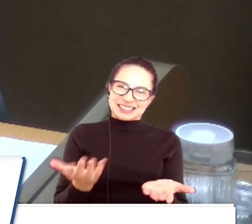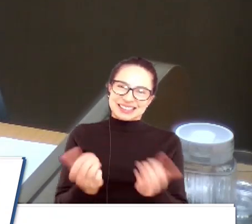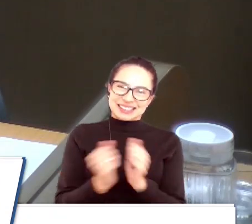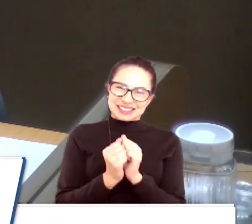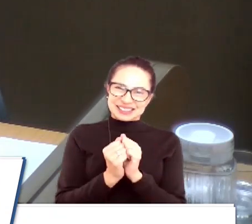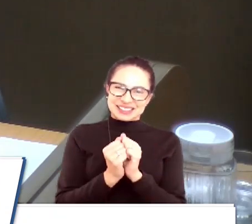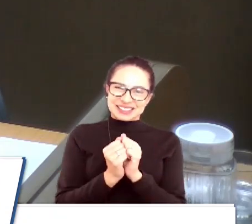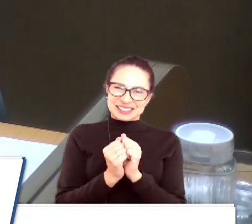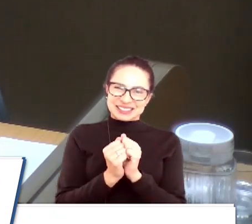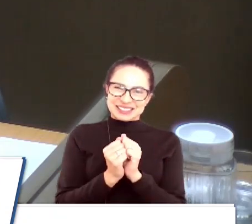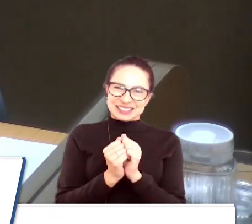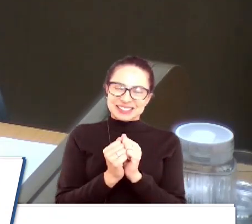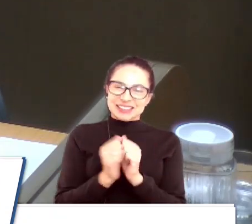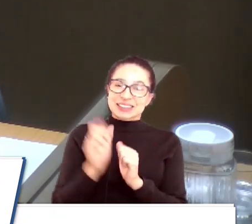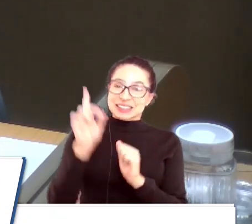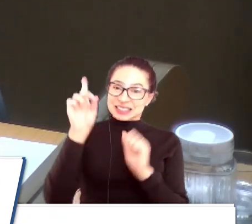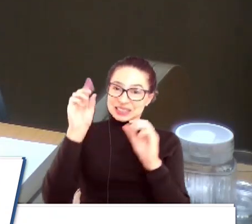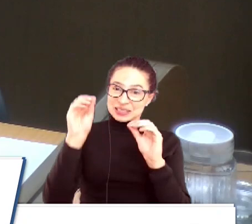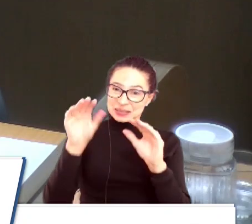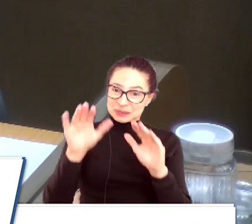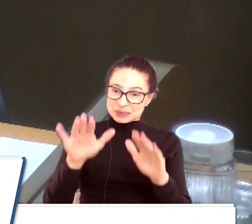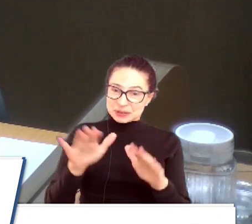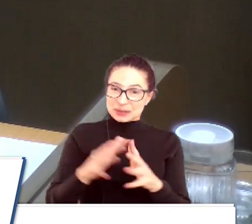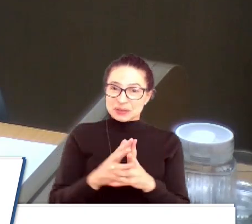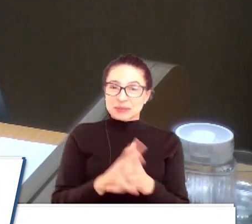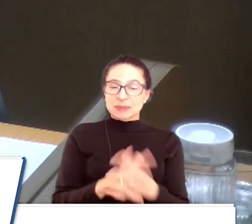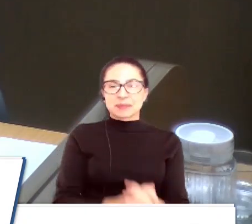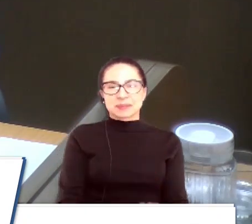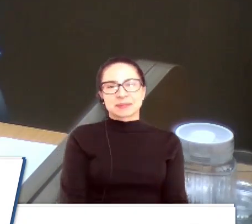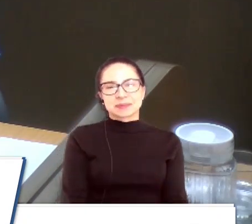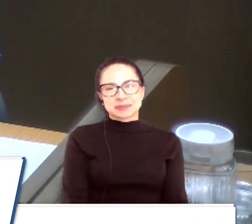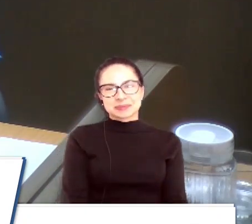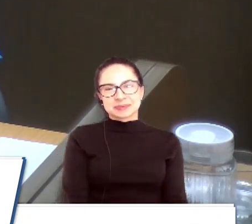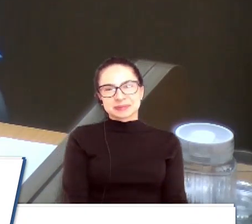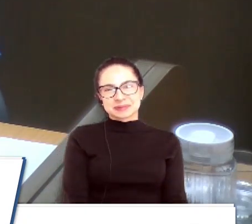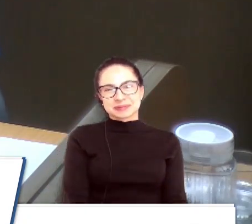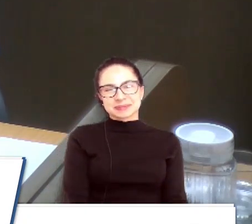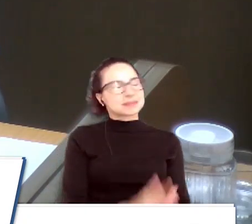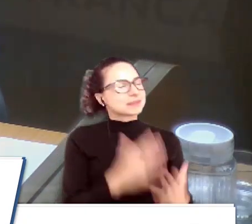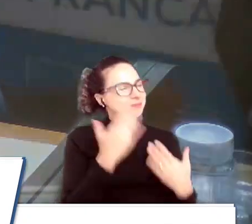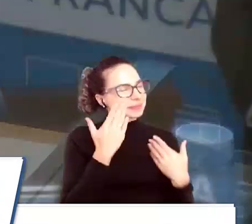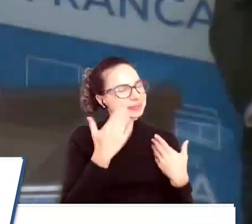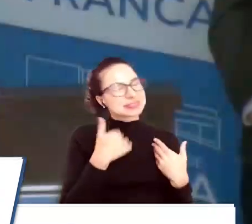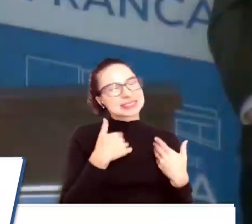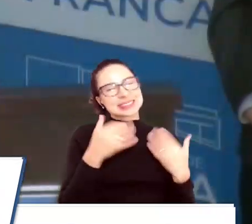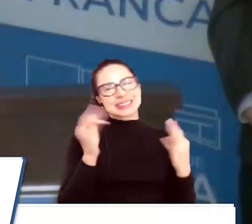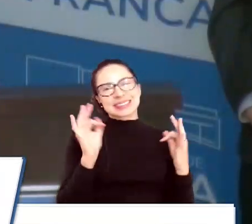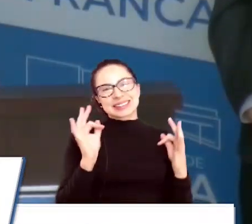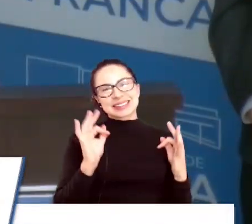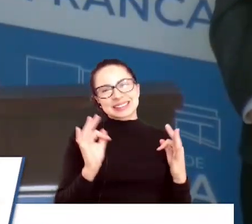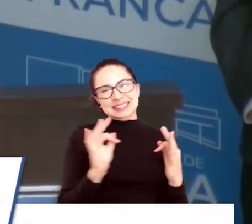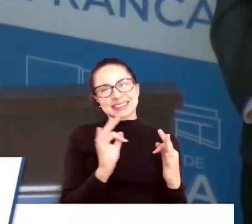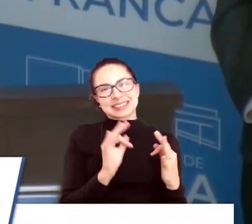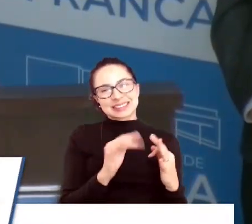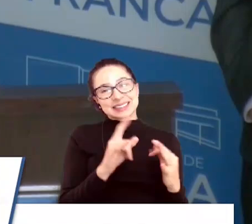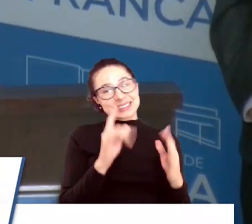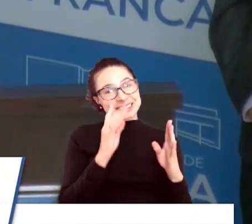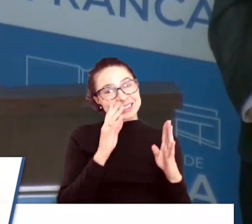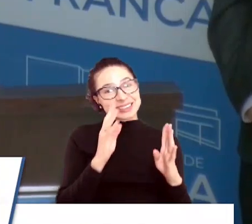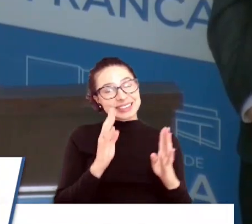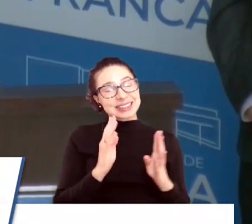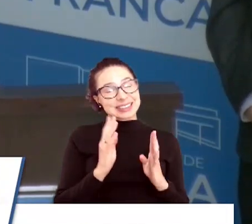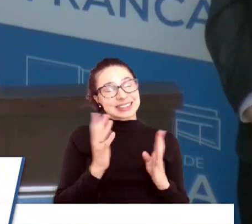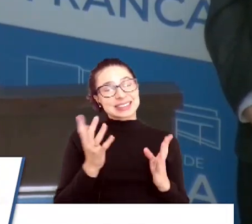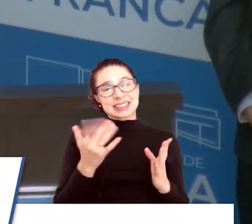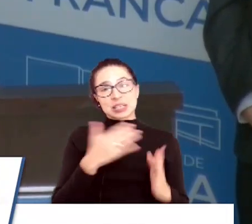gente. Deus te abençoe grandemente, viu? Amém. Eu fico feliz que você ouviu a voz de Deus. Não